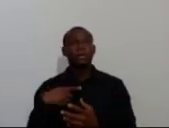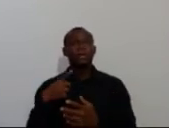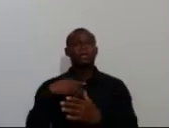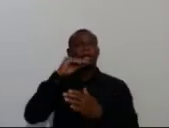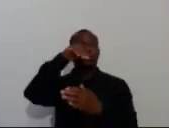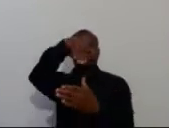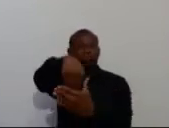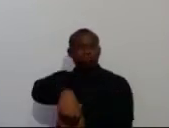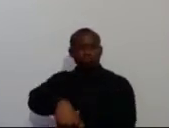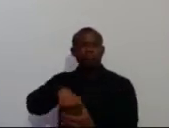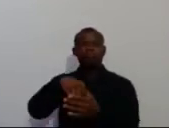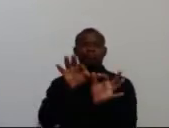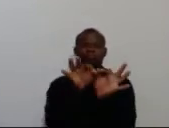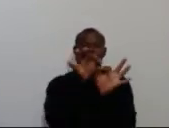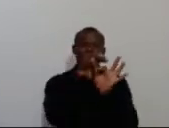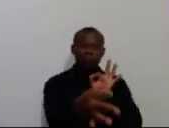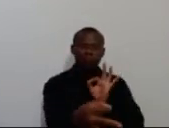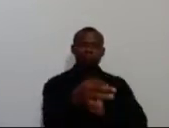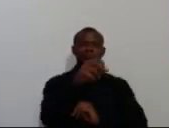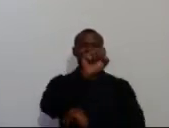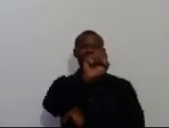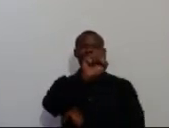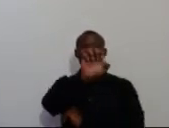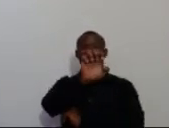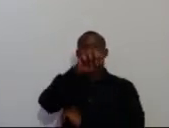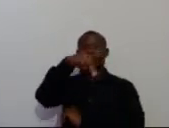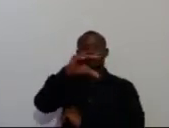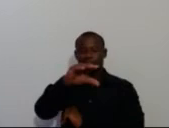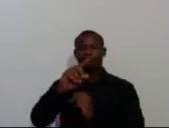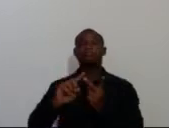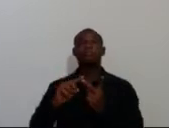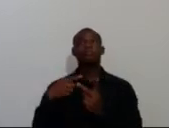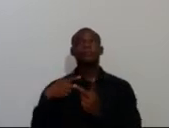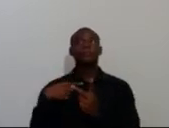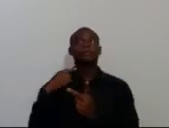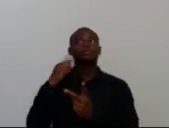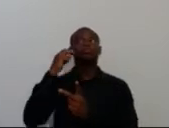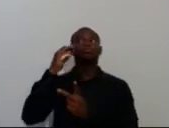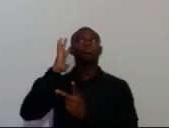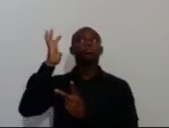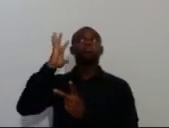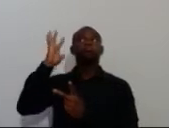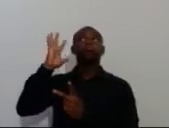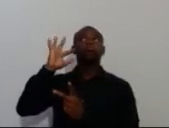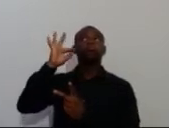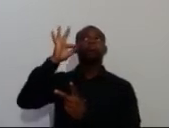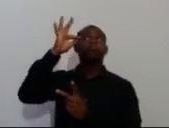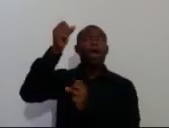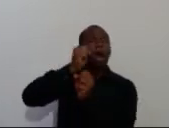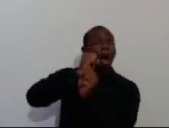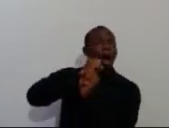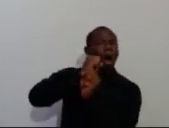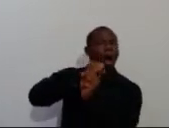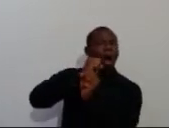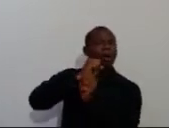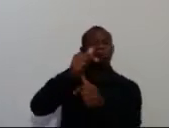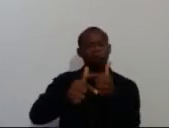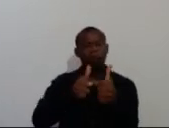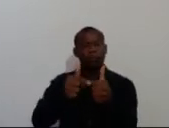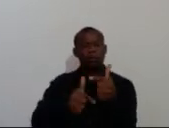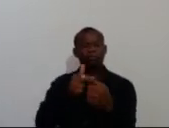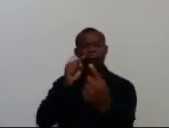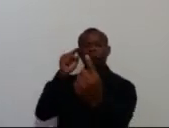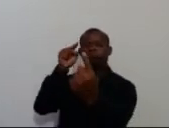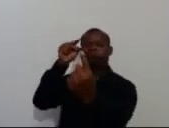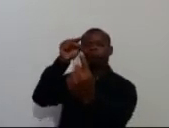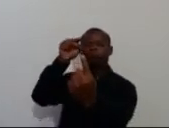prevê há muitos anos, nós trabalhamos nessa perspectiva, porque o SENAC está sempre com olhar no